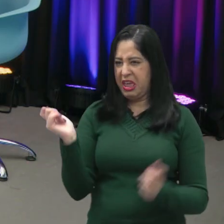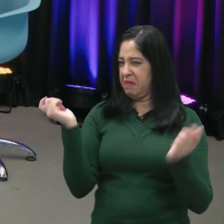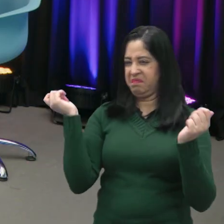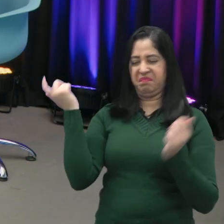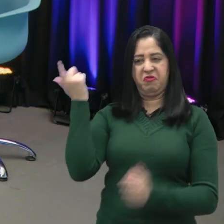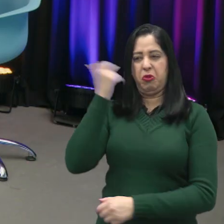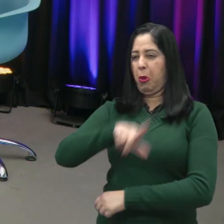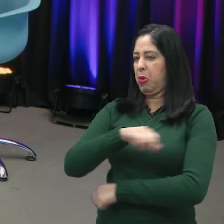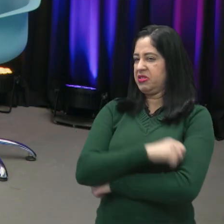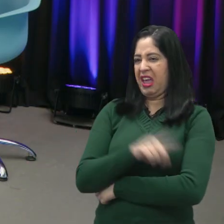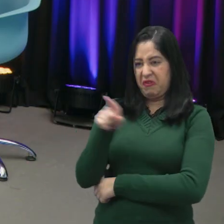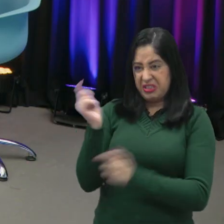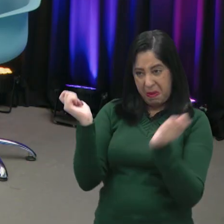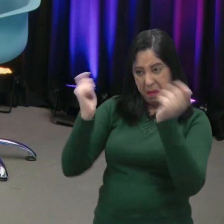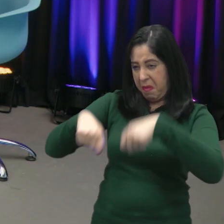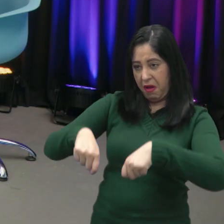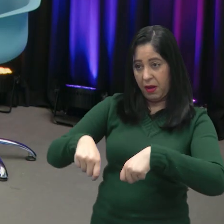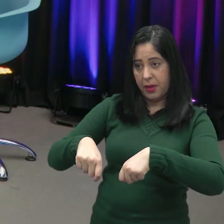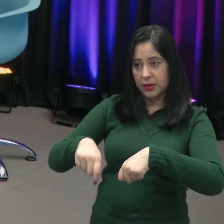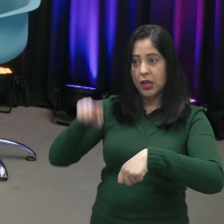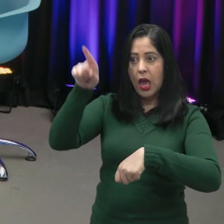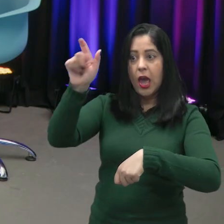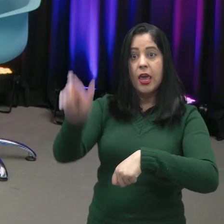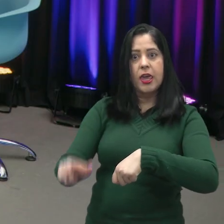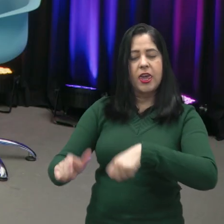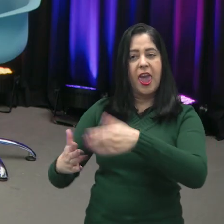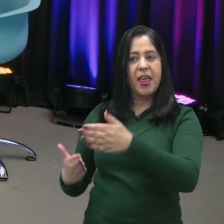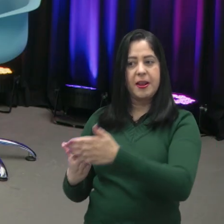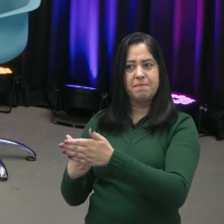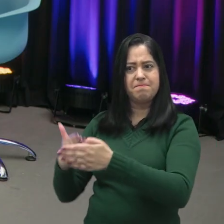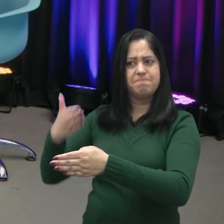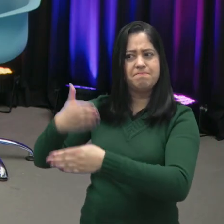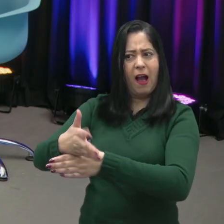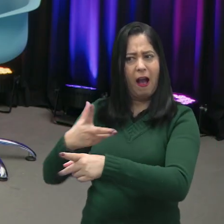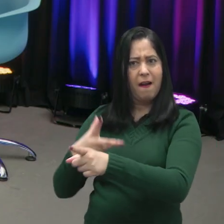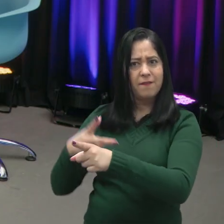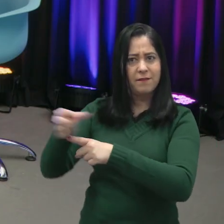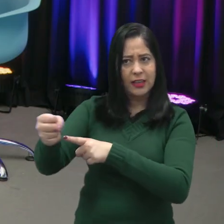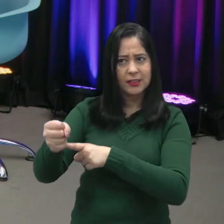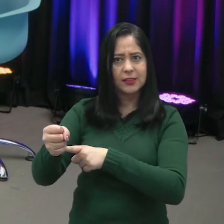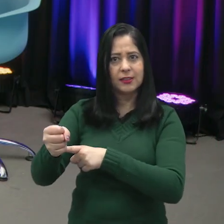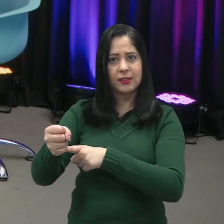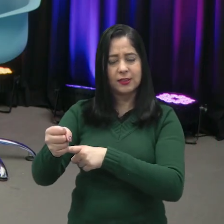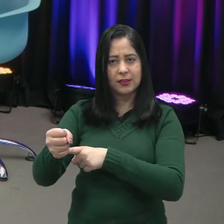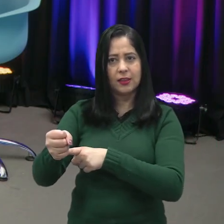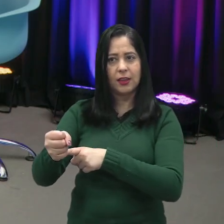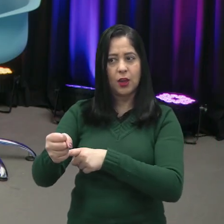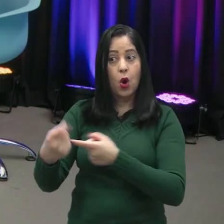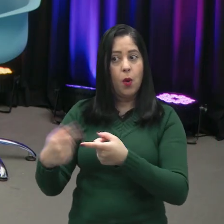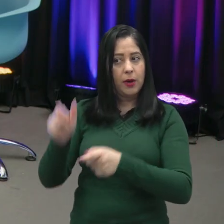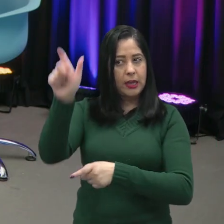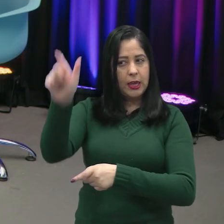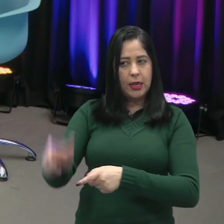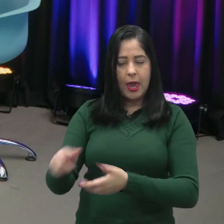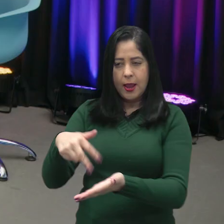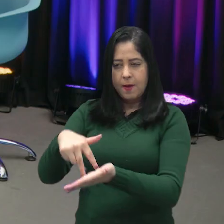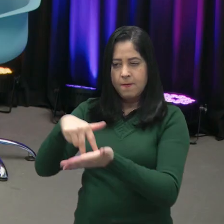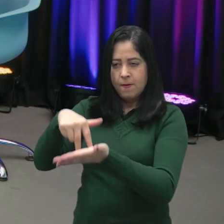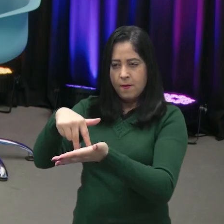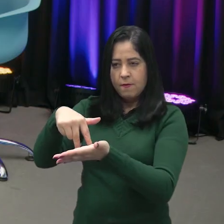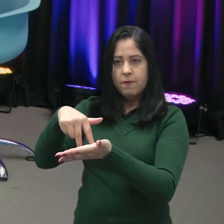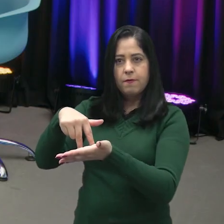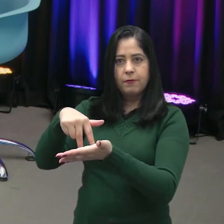conseguir. E ele conseguiu se superar através do esporte porque ele teve aí realmente uma resiliência, muitas vezes um equilíbrio mental, emocional,